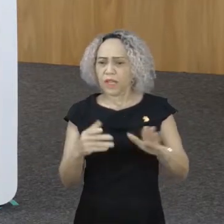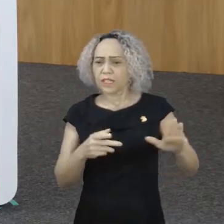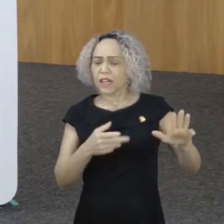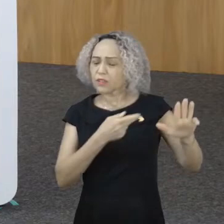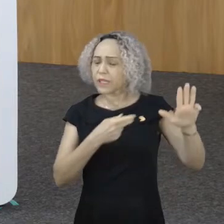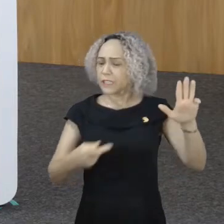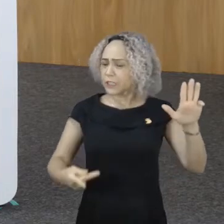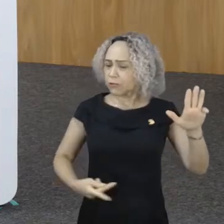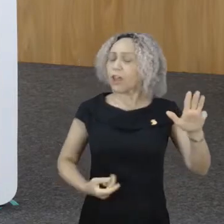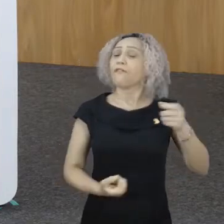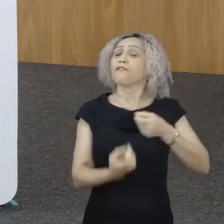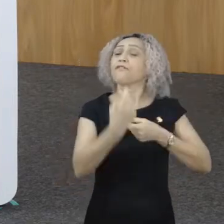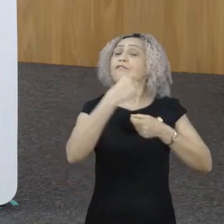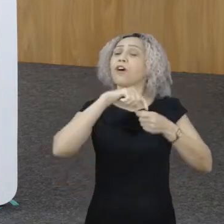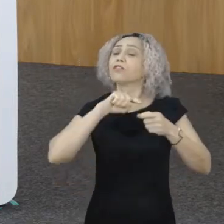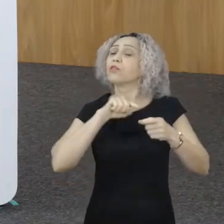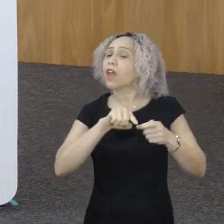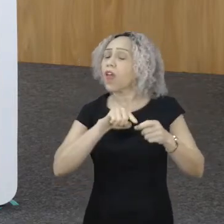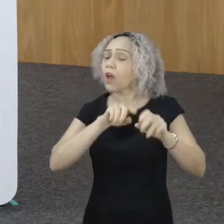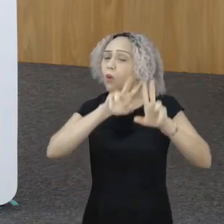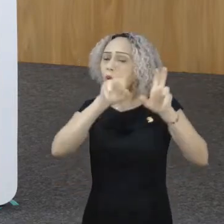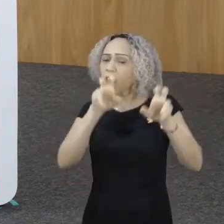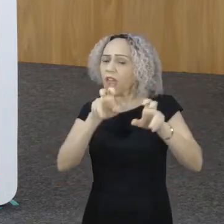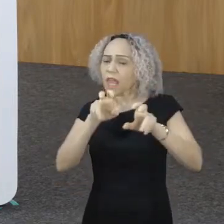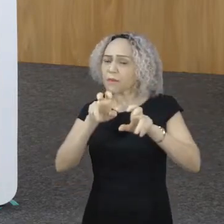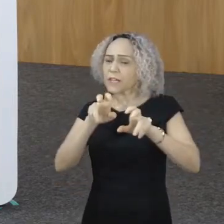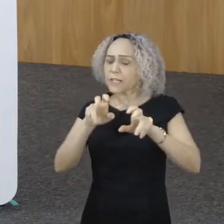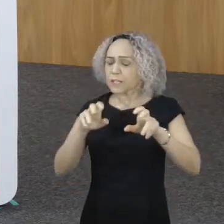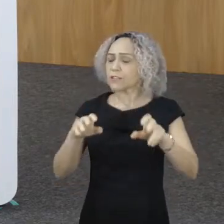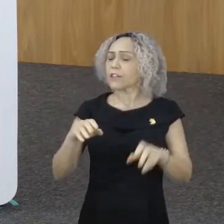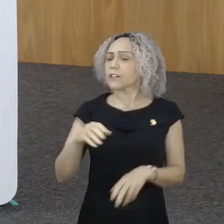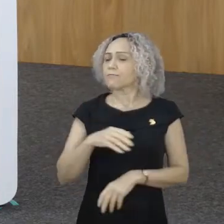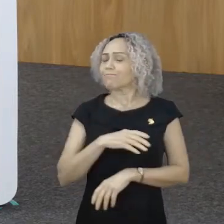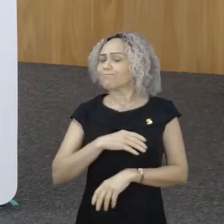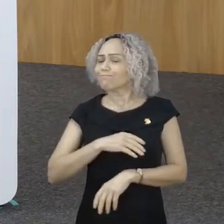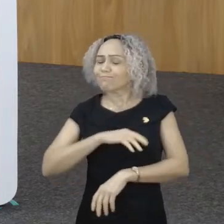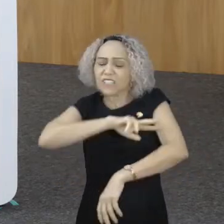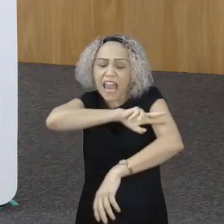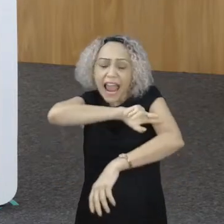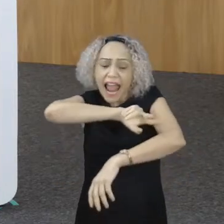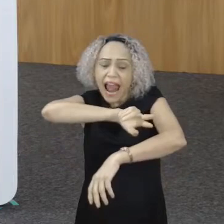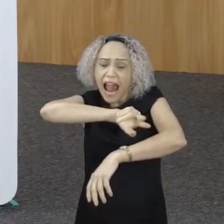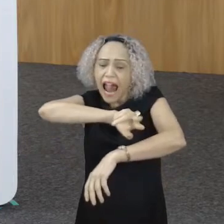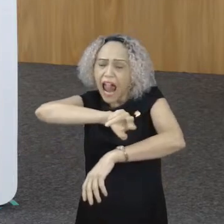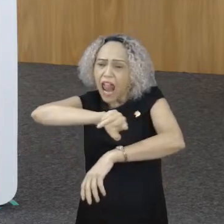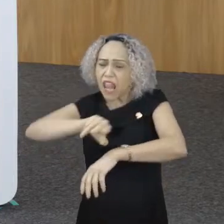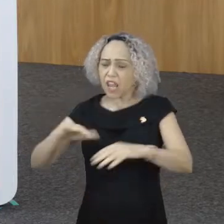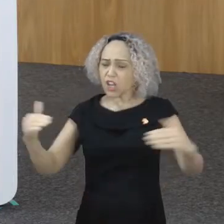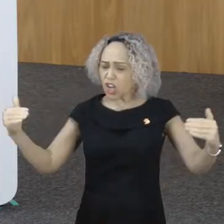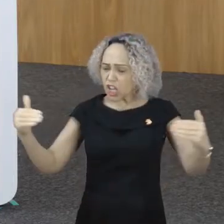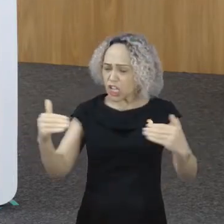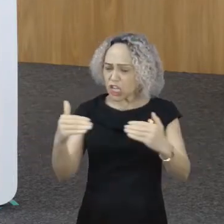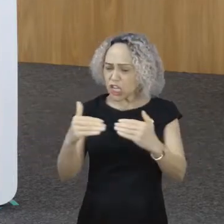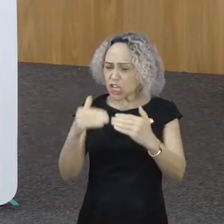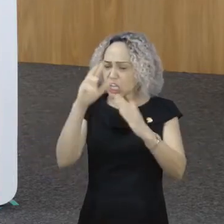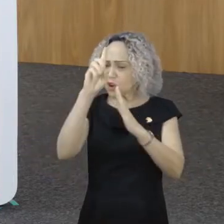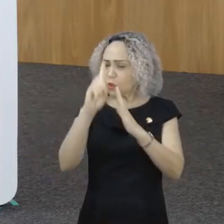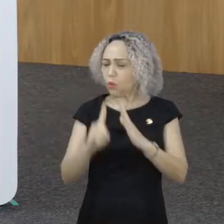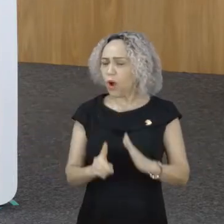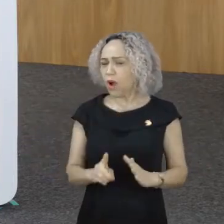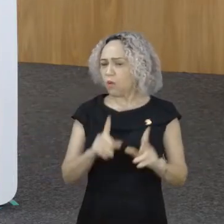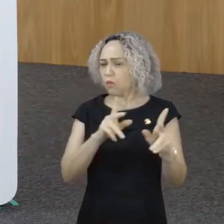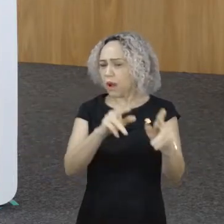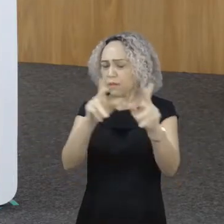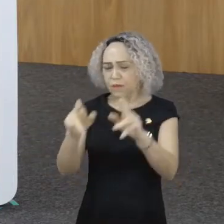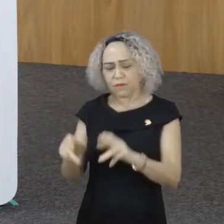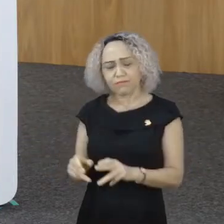gente começasse essa conversa falando da importância da revisão e atualização da lei de cotas, que, nas palavras do próprio presidente